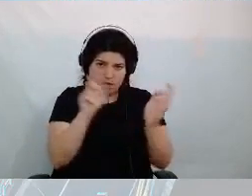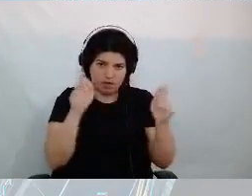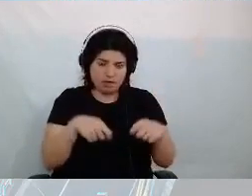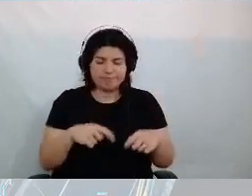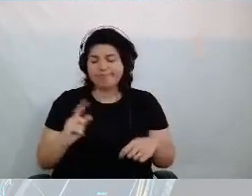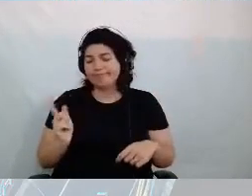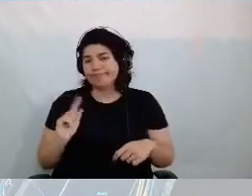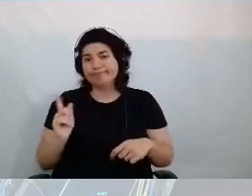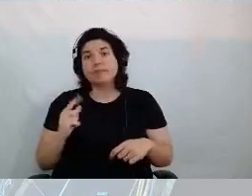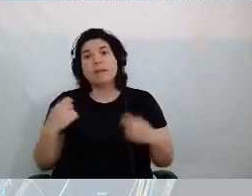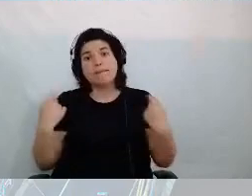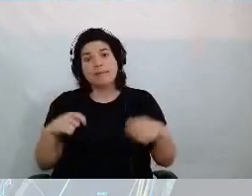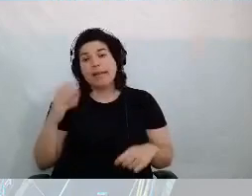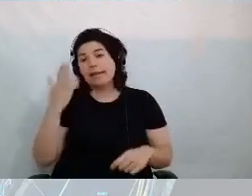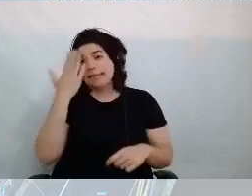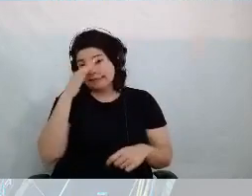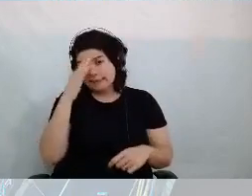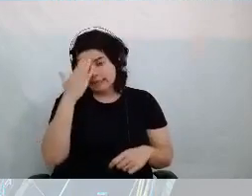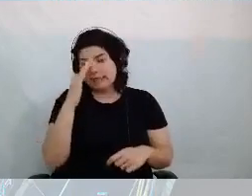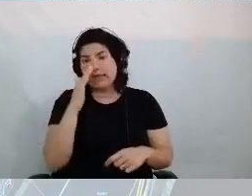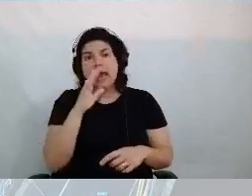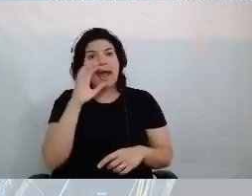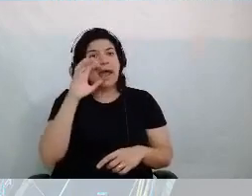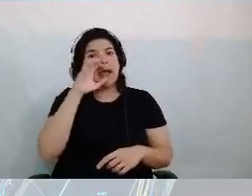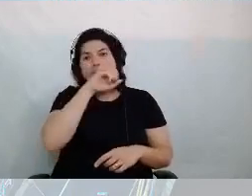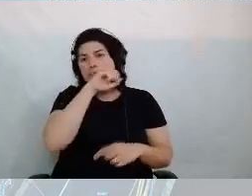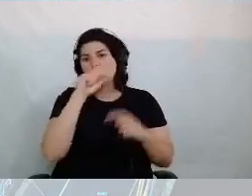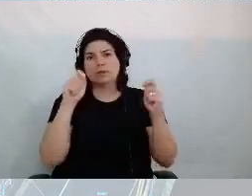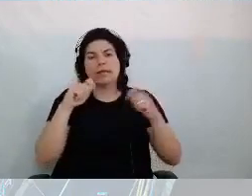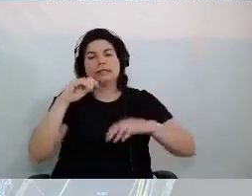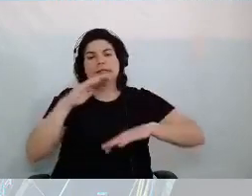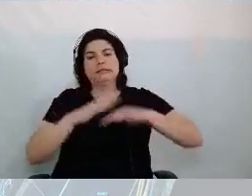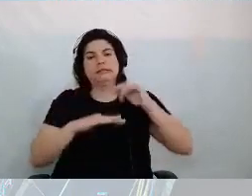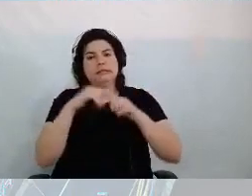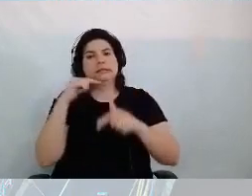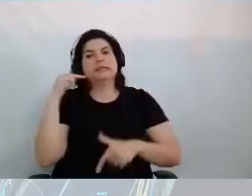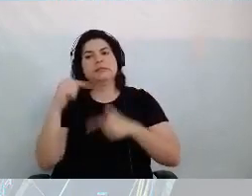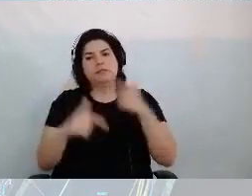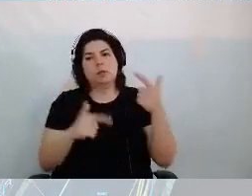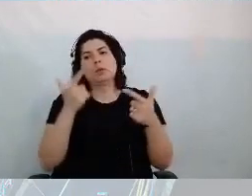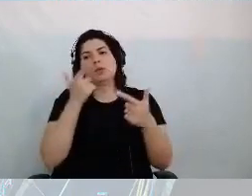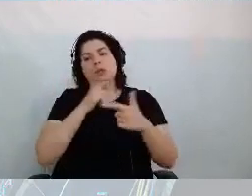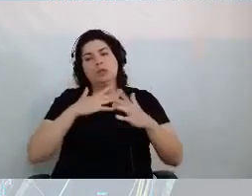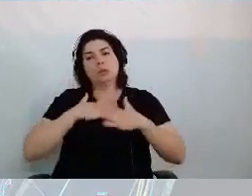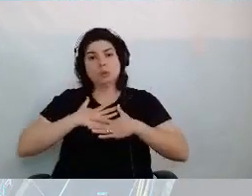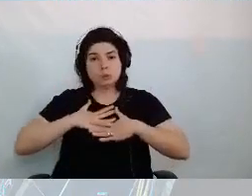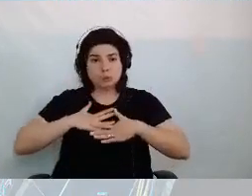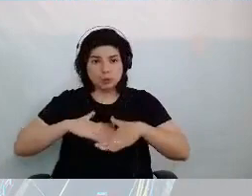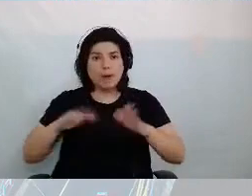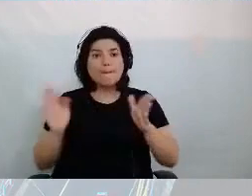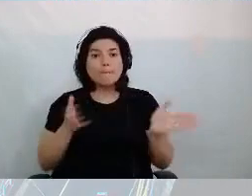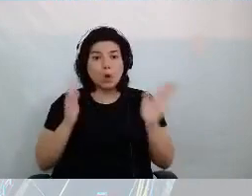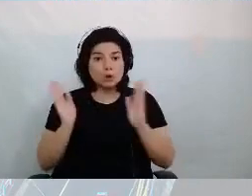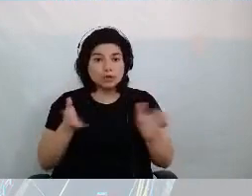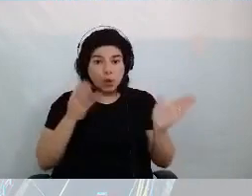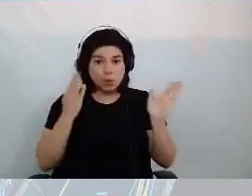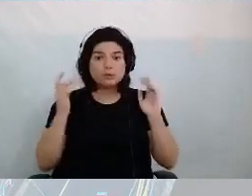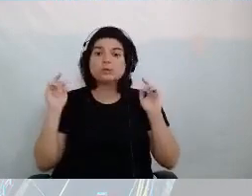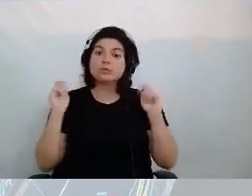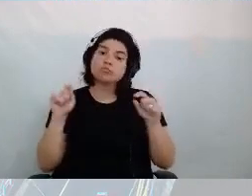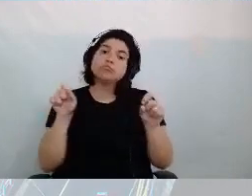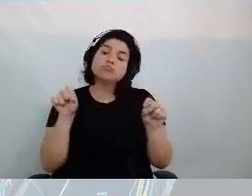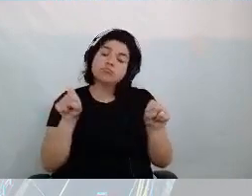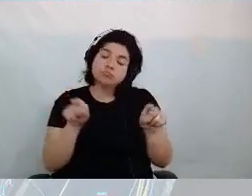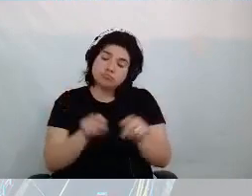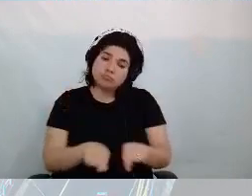identificar esses gargalos e gaps, eu consigo já atuar de forma mais tranquila para a produção. E eu posso ter casos que parece